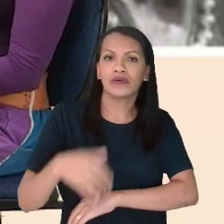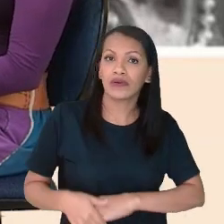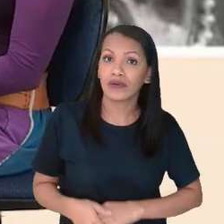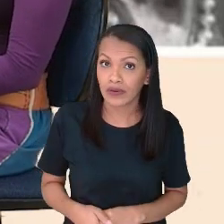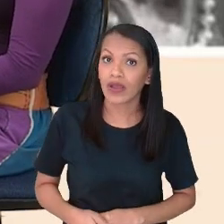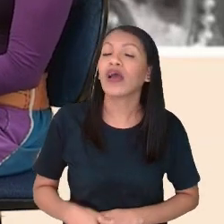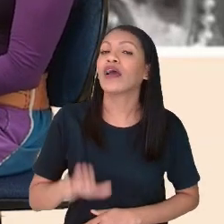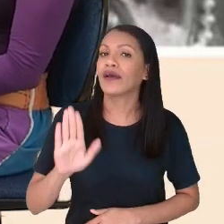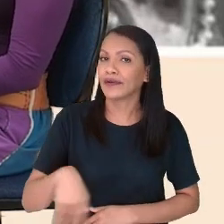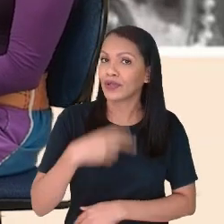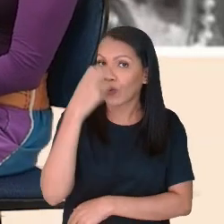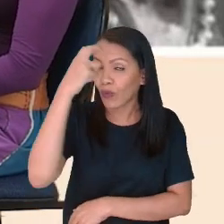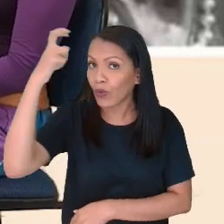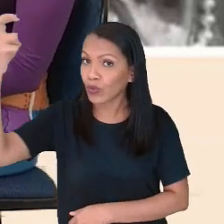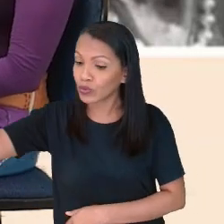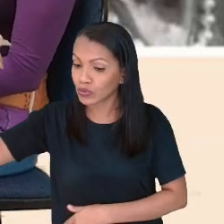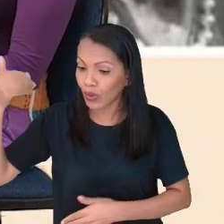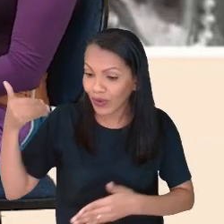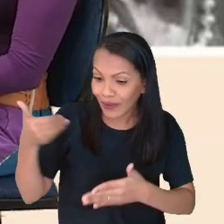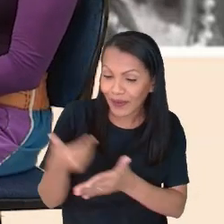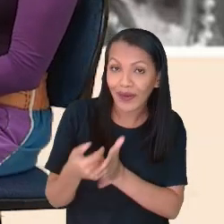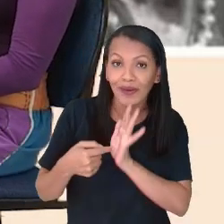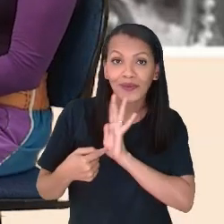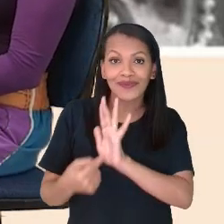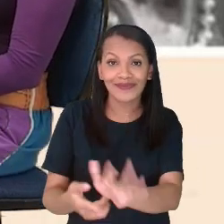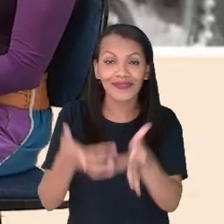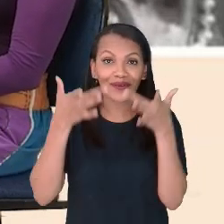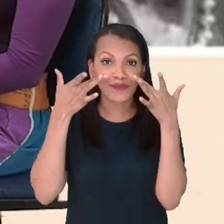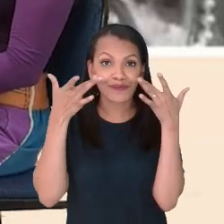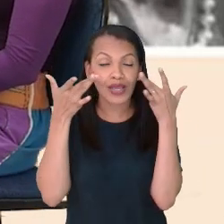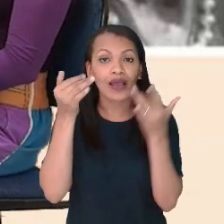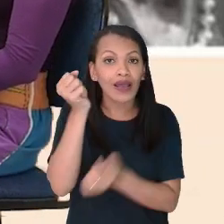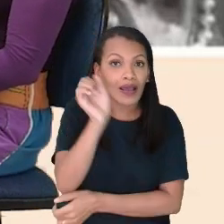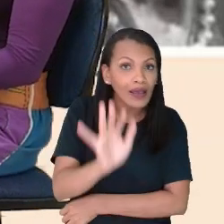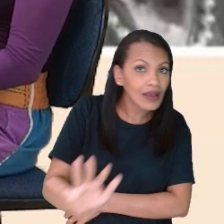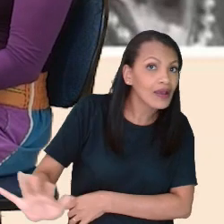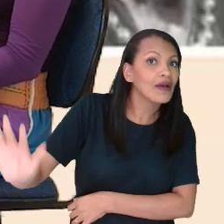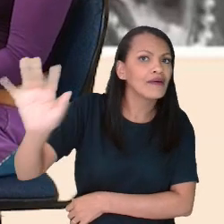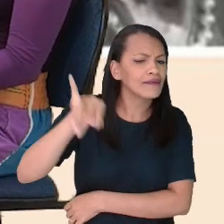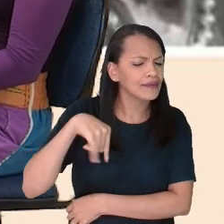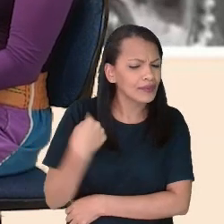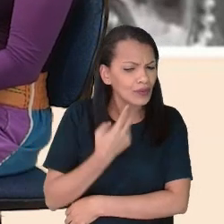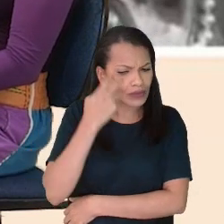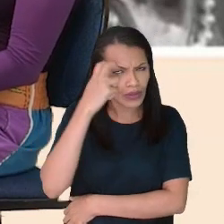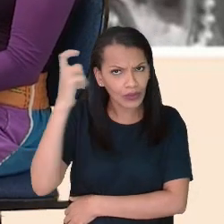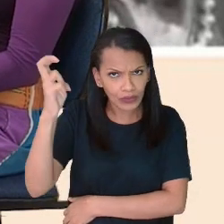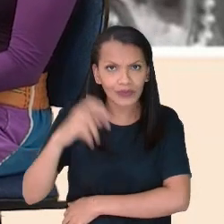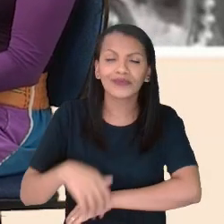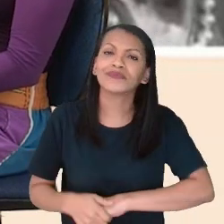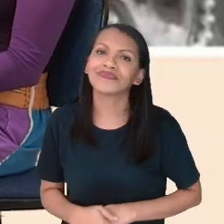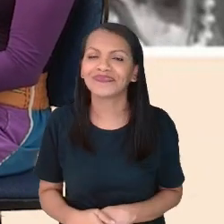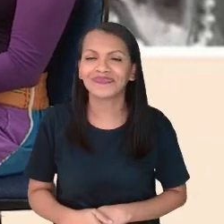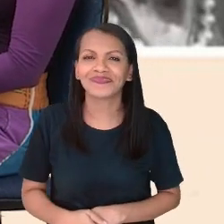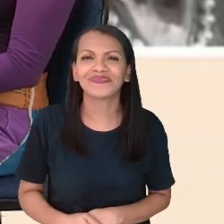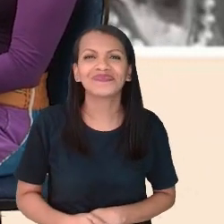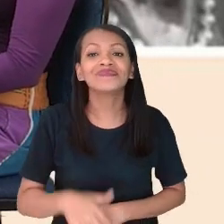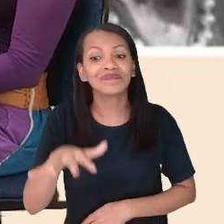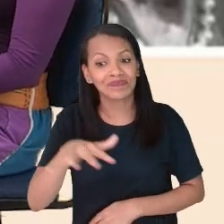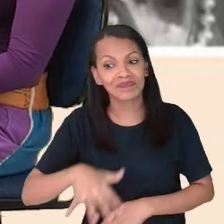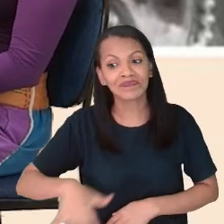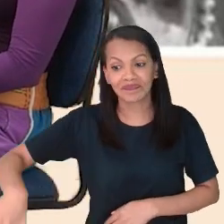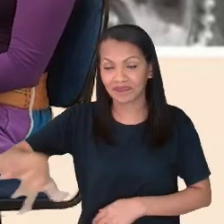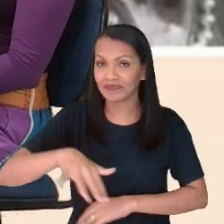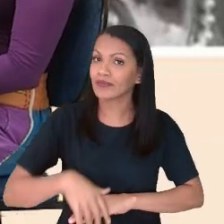essa cultura, né, teatral, a cultura visual, a nossa cultura. A nossa cultura. De maneira